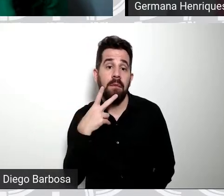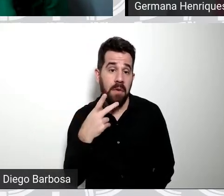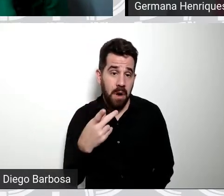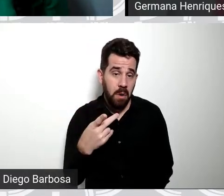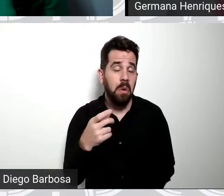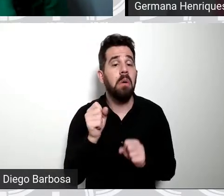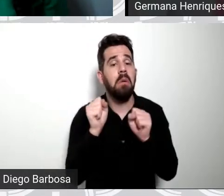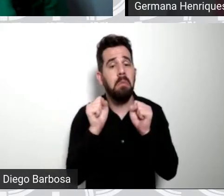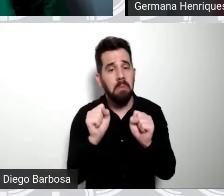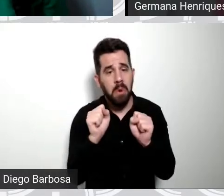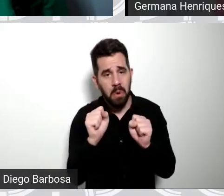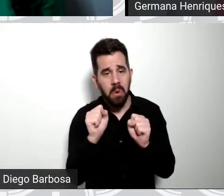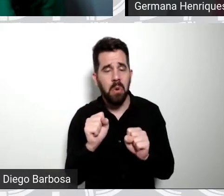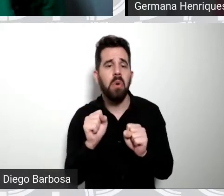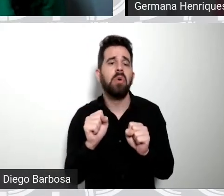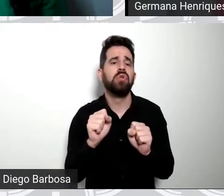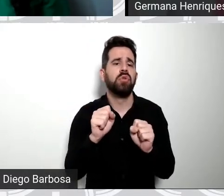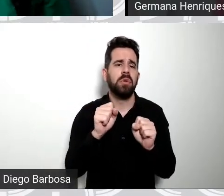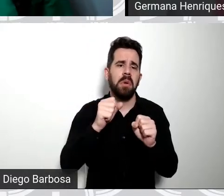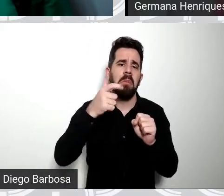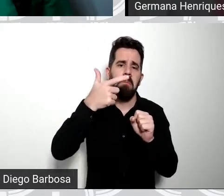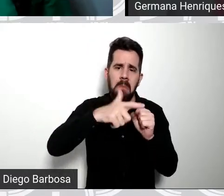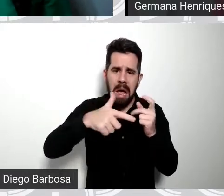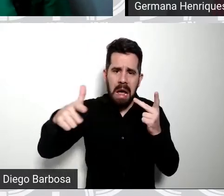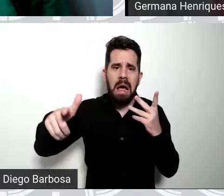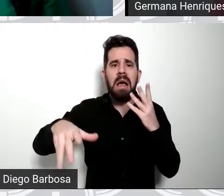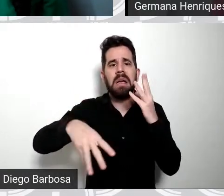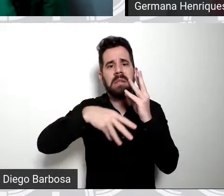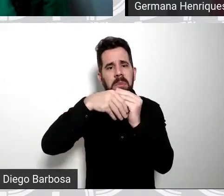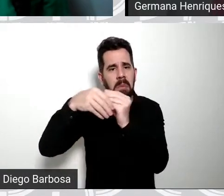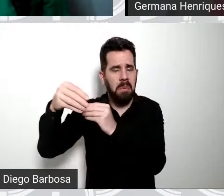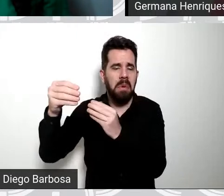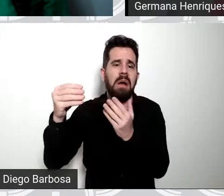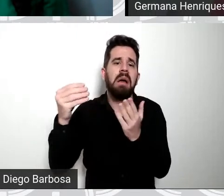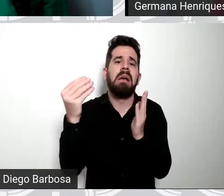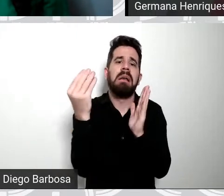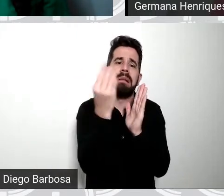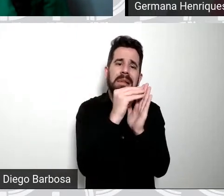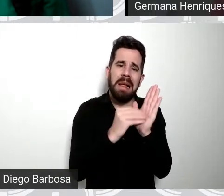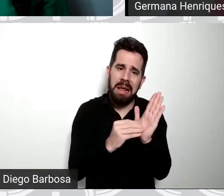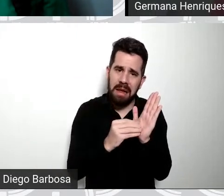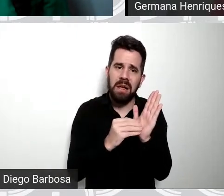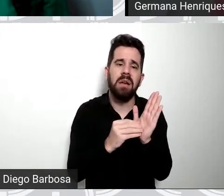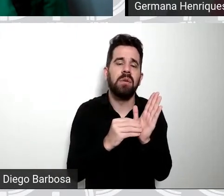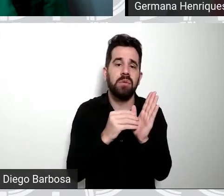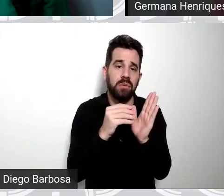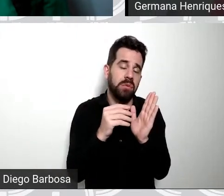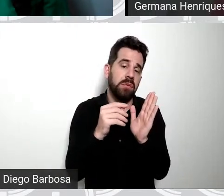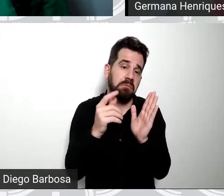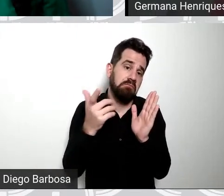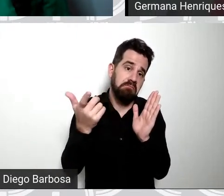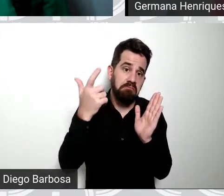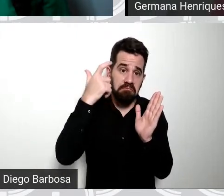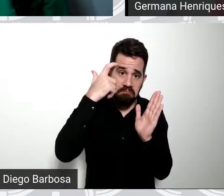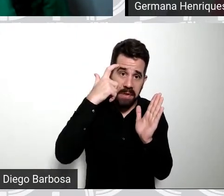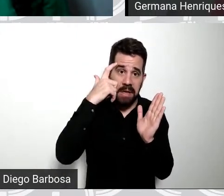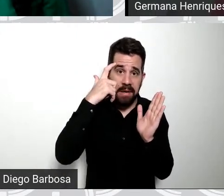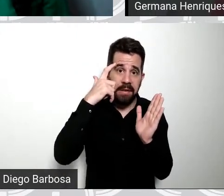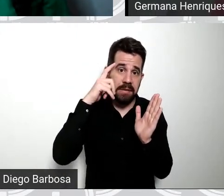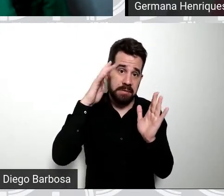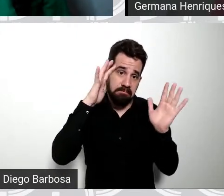mais dados, né? Complementar as lacunas na medida do possível. Né? Uhum. É caso para ser